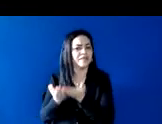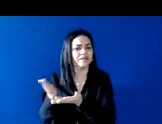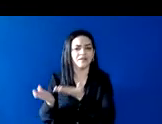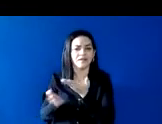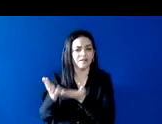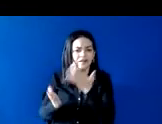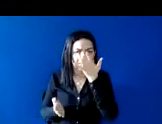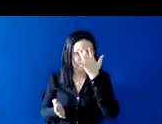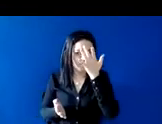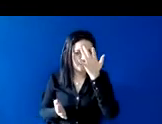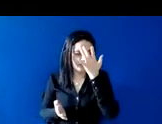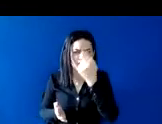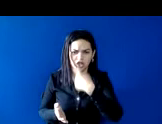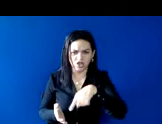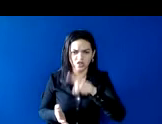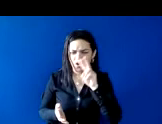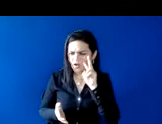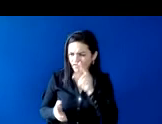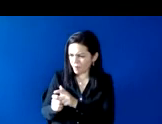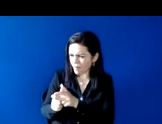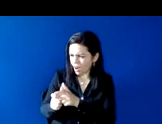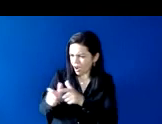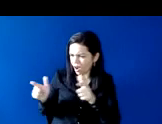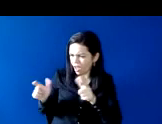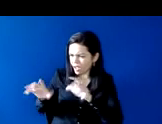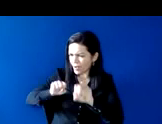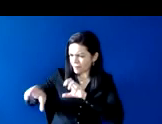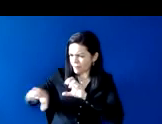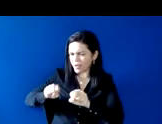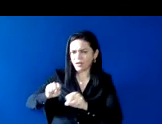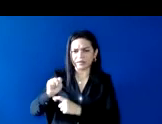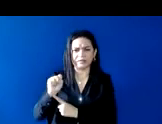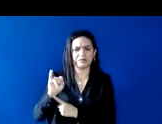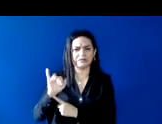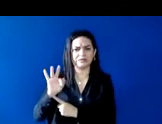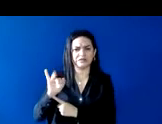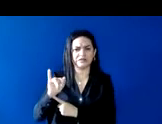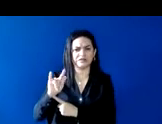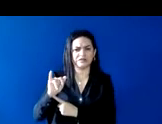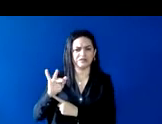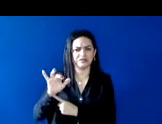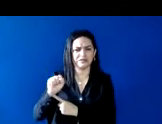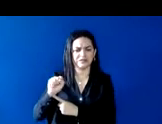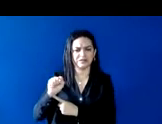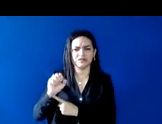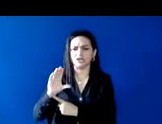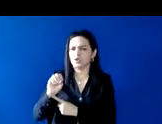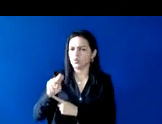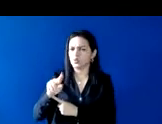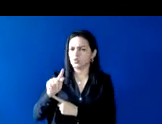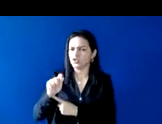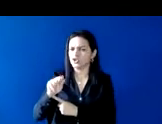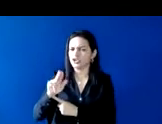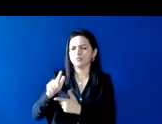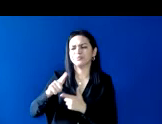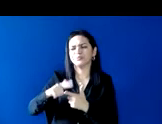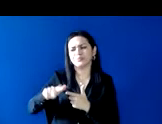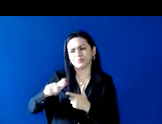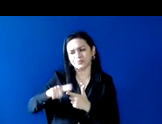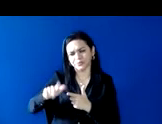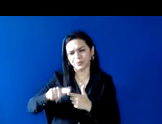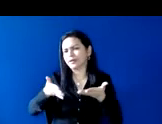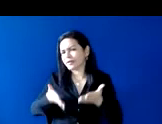nós vemos o aumento da sífilis congênita, é um indicador de que temos algum problema no pré-natal, né?